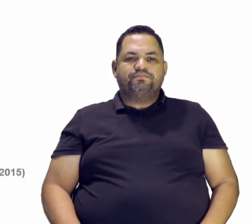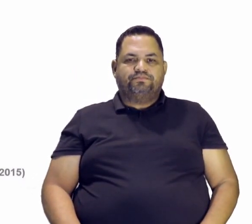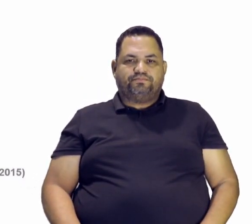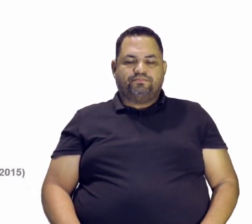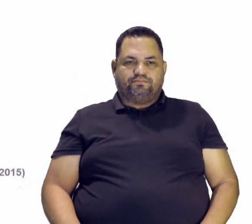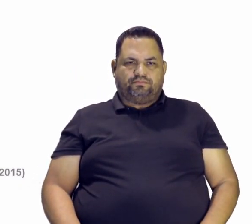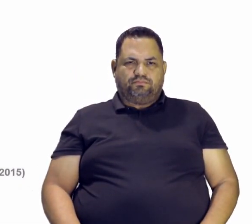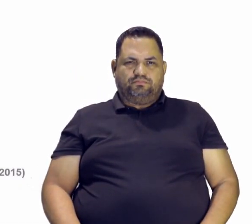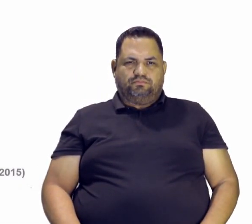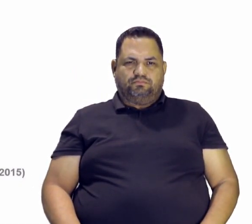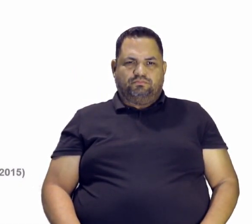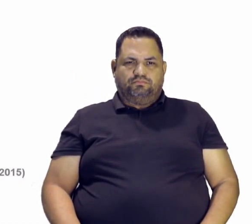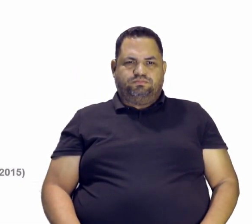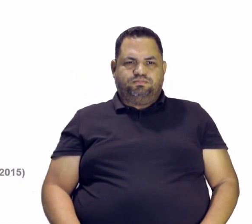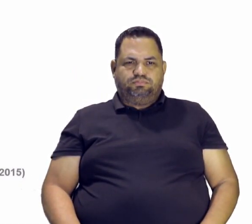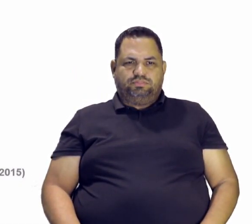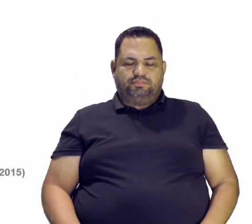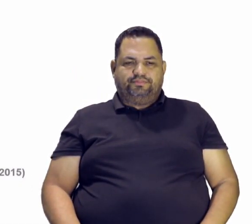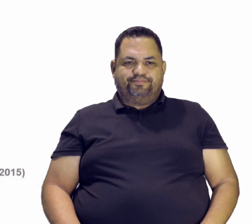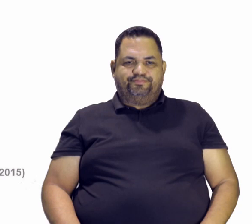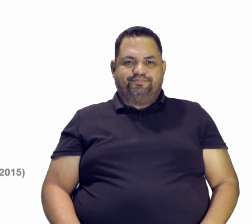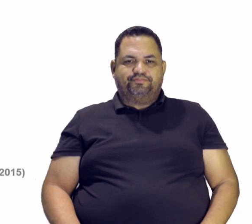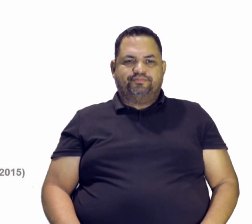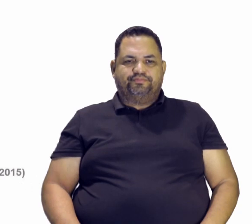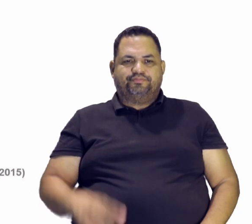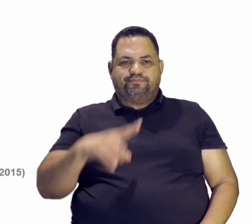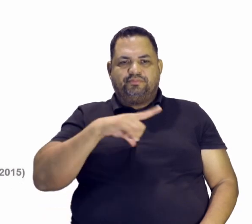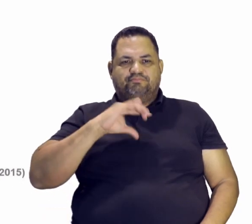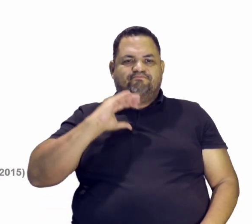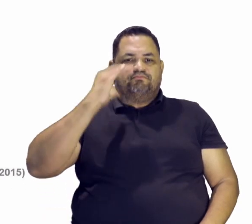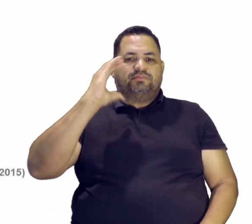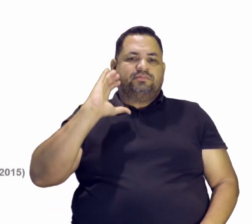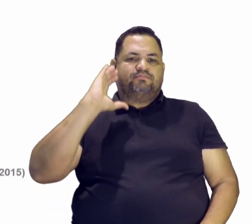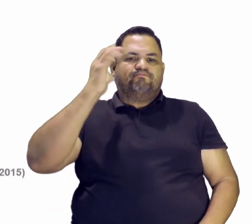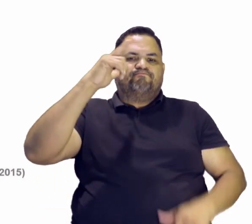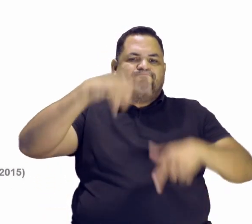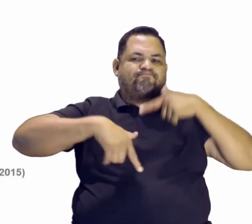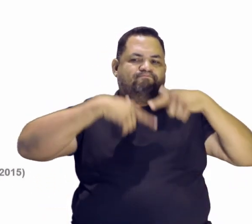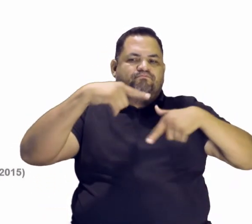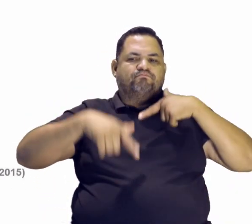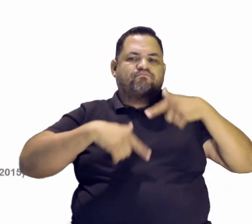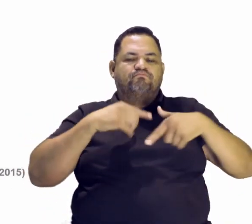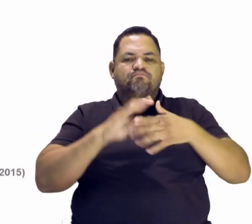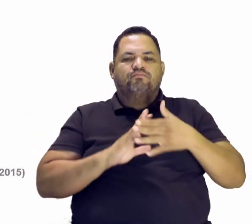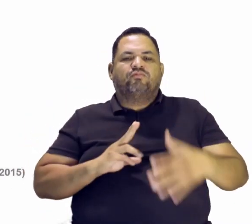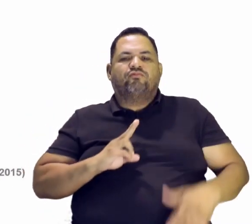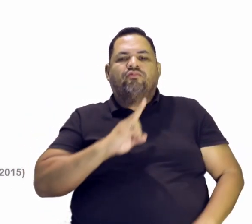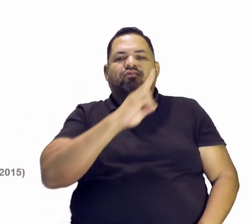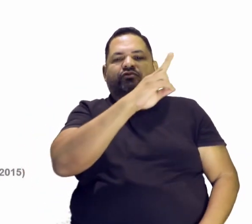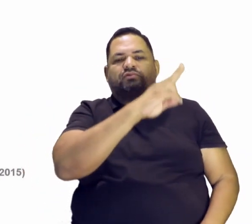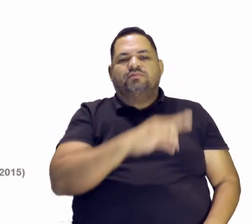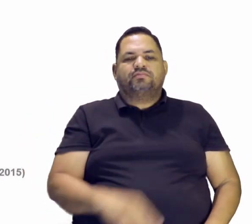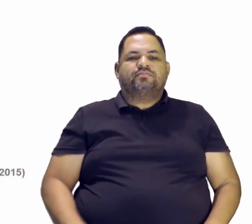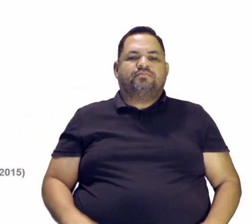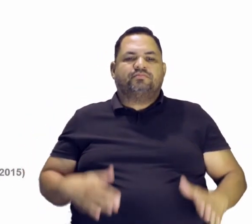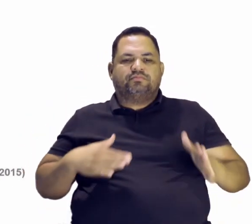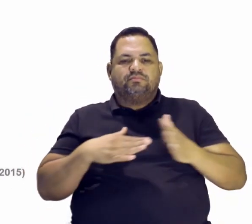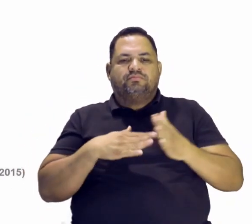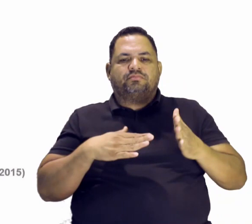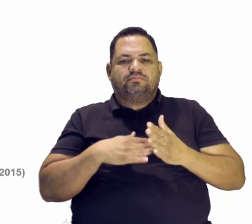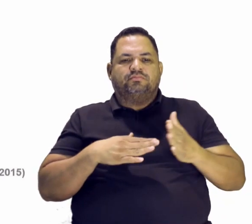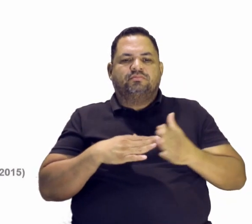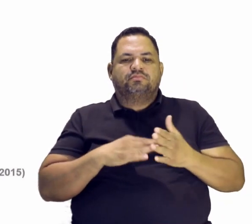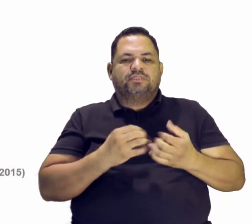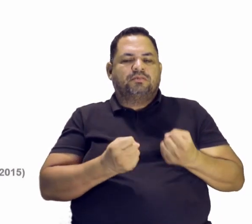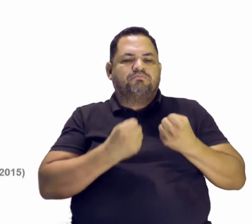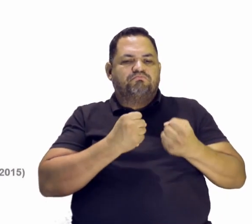é? E agora, a gente vai ter o quê? Alta capacidade de produção de força, limitada resistência